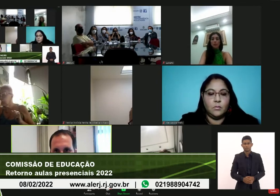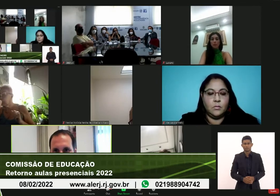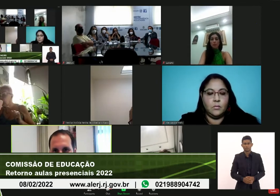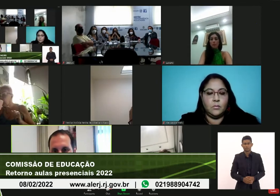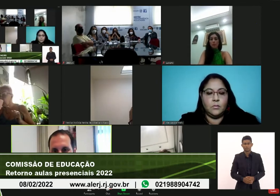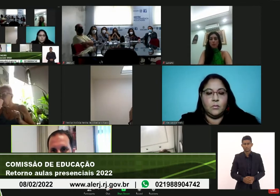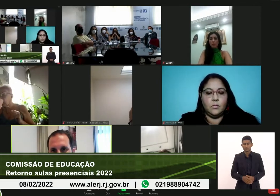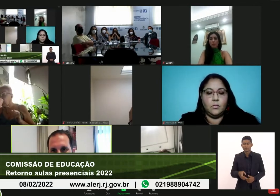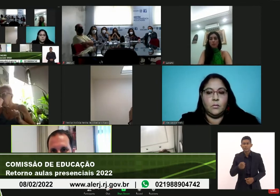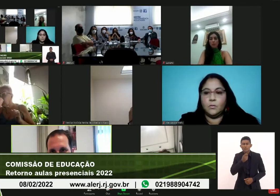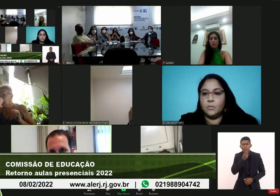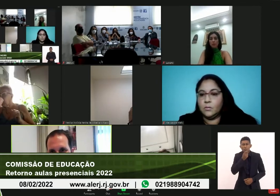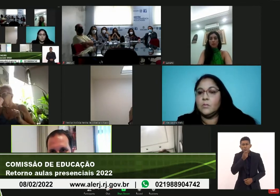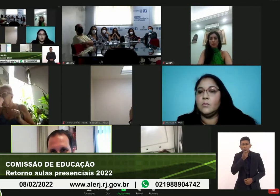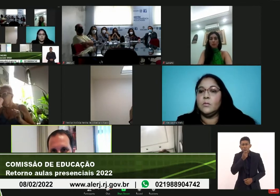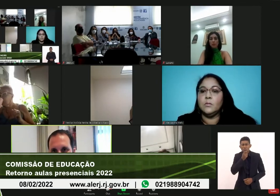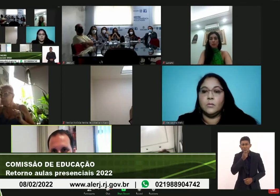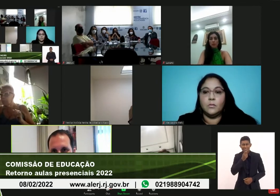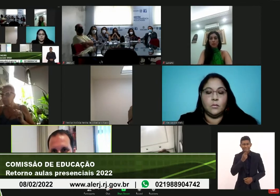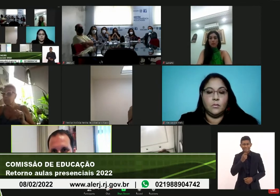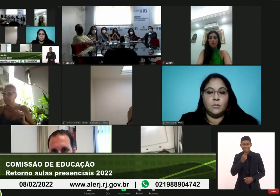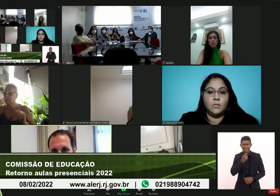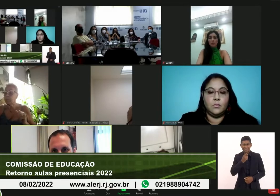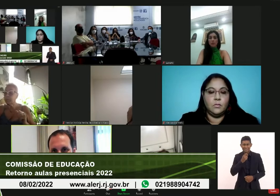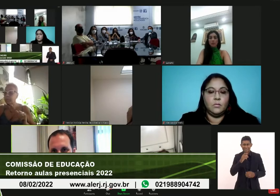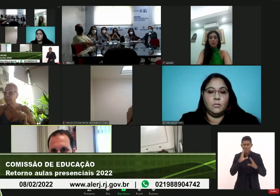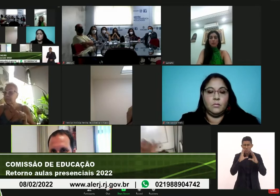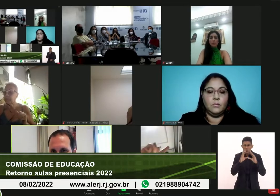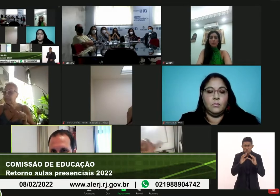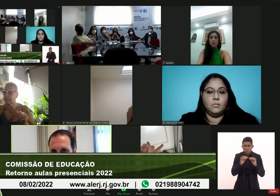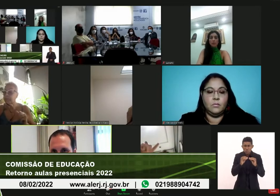Seu microfone não está abrindo, né?